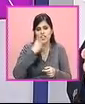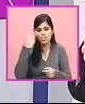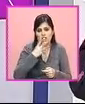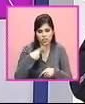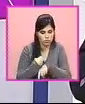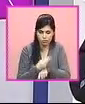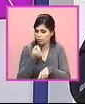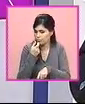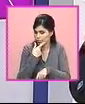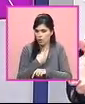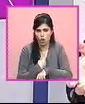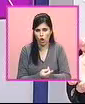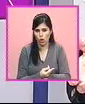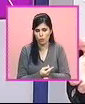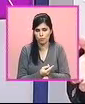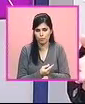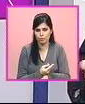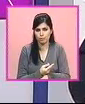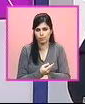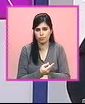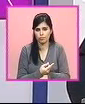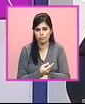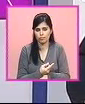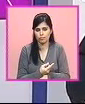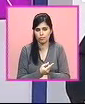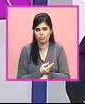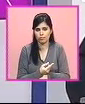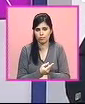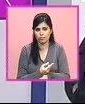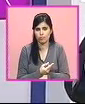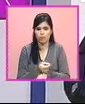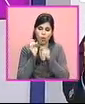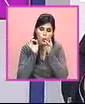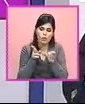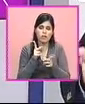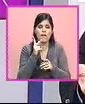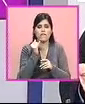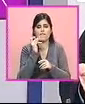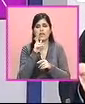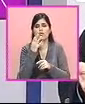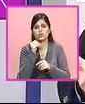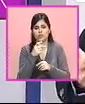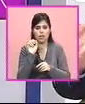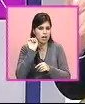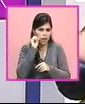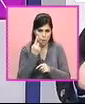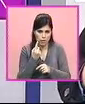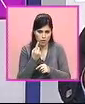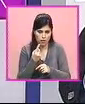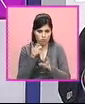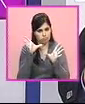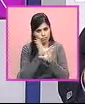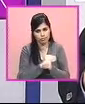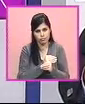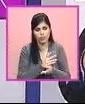crise. Que vai fazer toda a diferença, não é, doutor? Vai atacar logo o vírus, não é? A situação resolve-se mais depressa. Claro, e também evita todo o